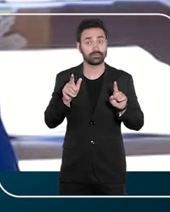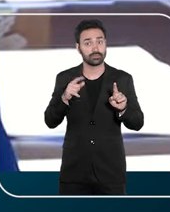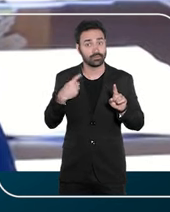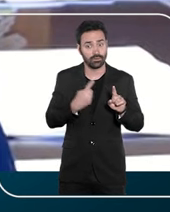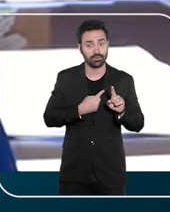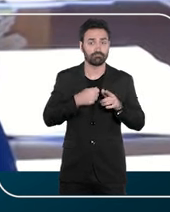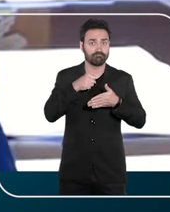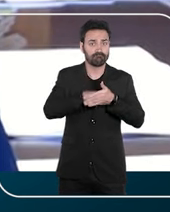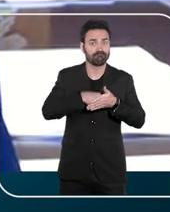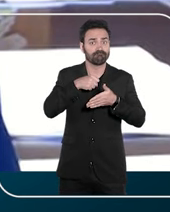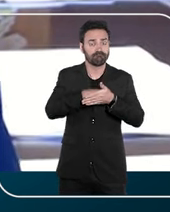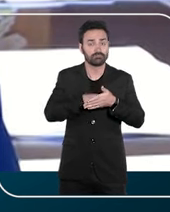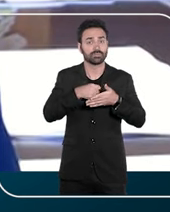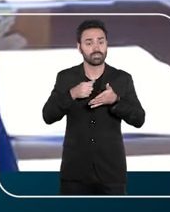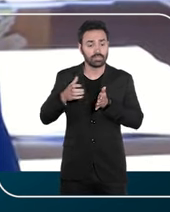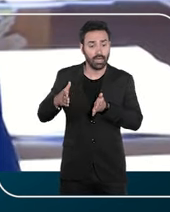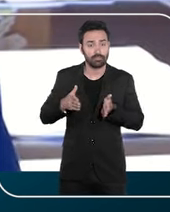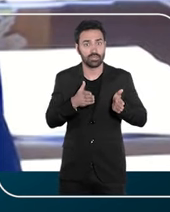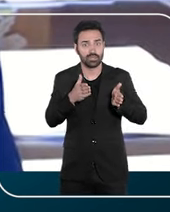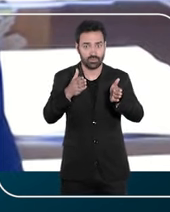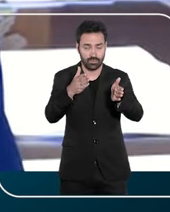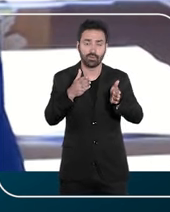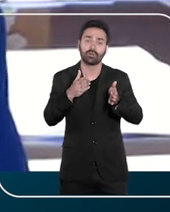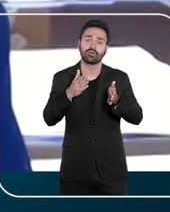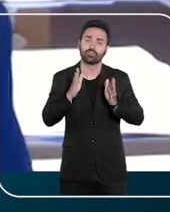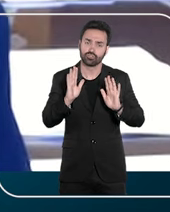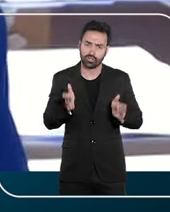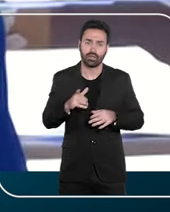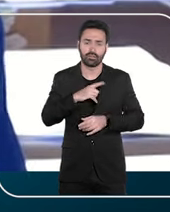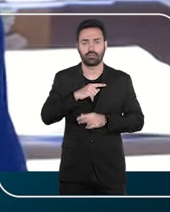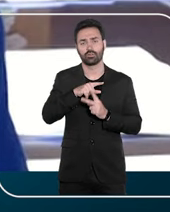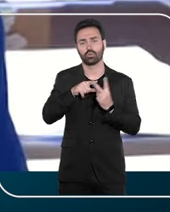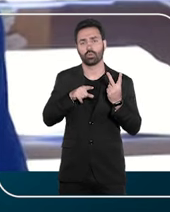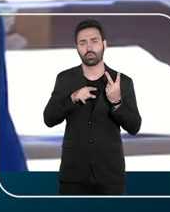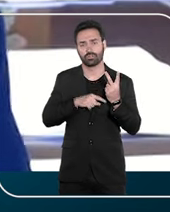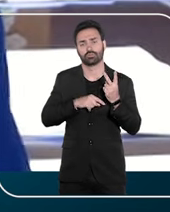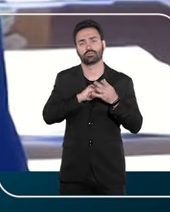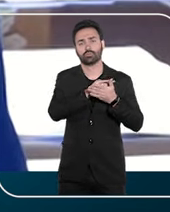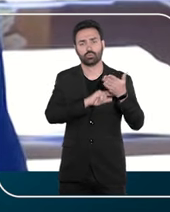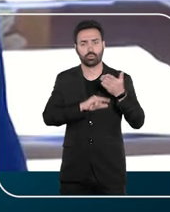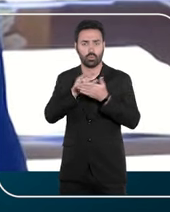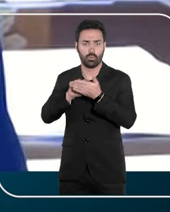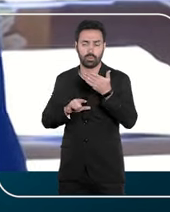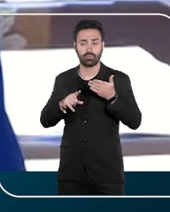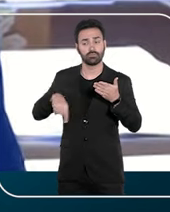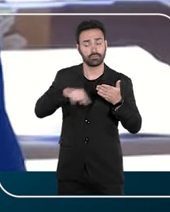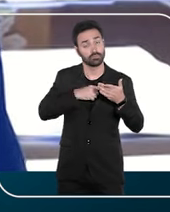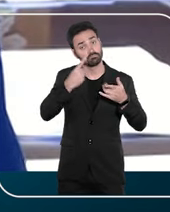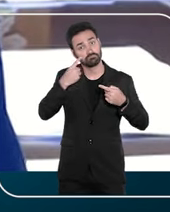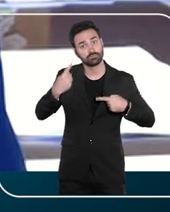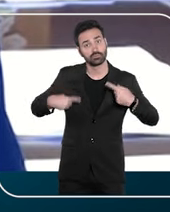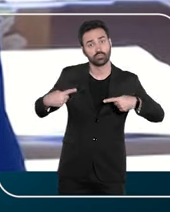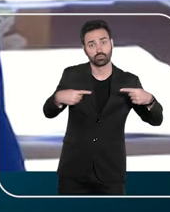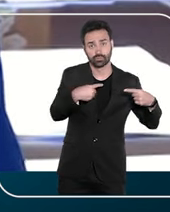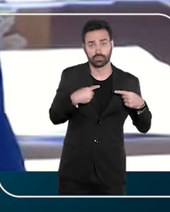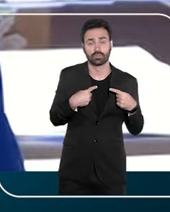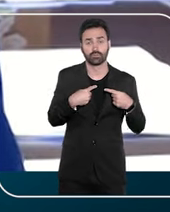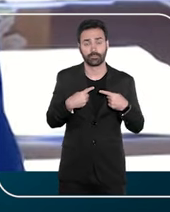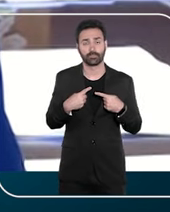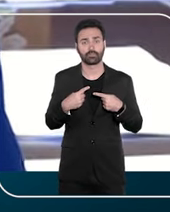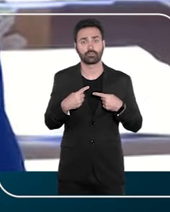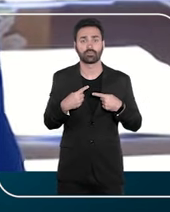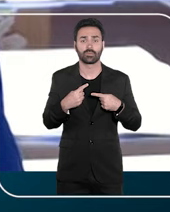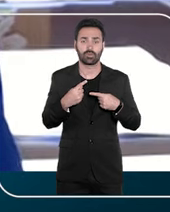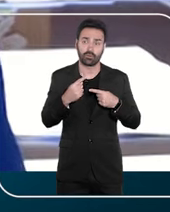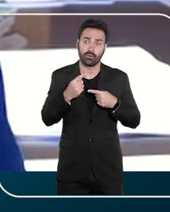nós temos dois documentos sobre os quais nós podemos conversar. E precisamos chegar a um senso